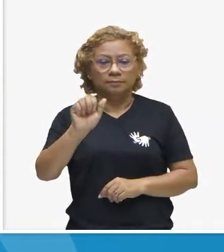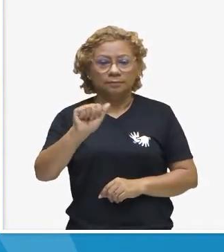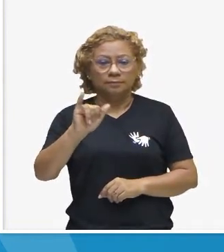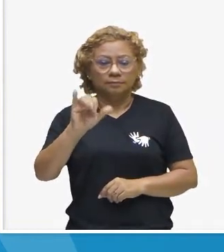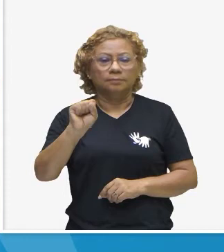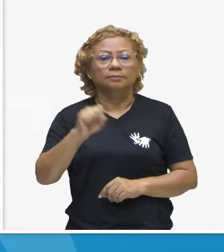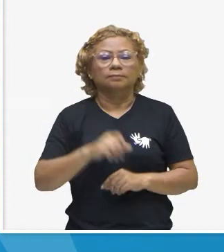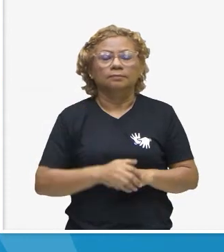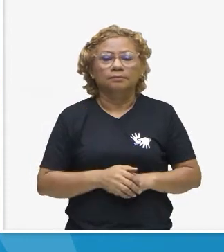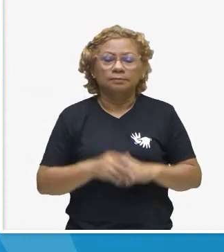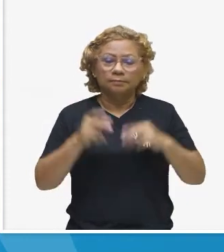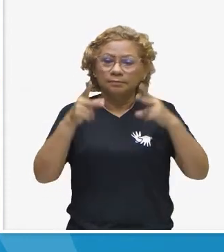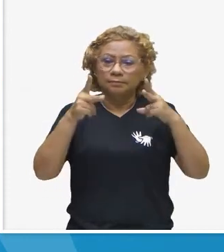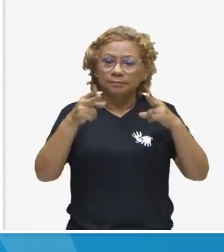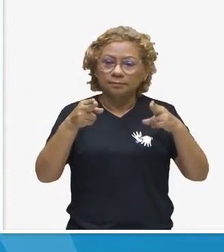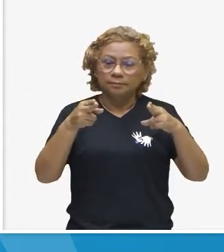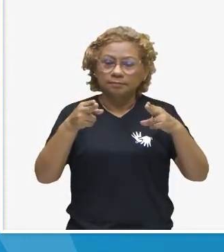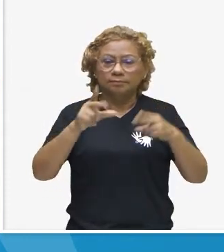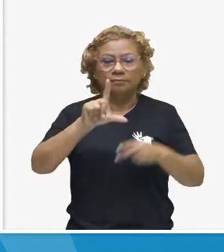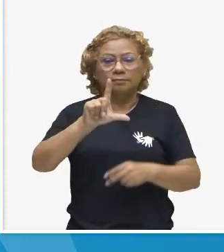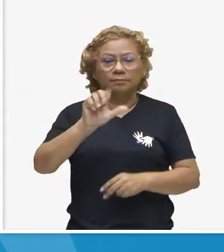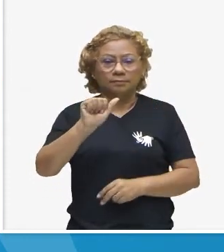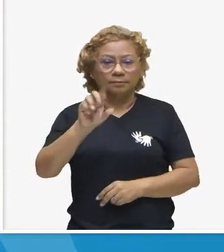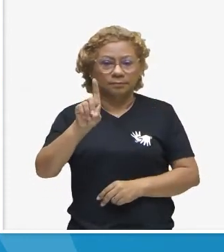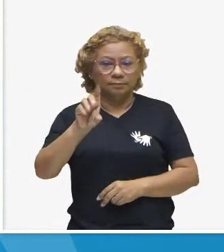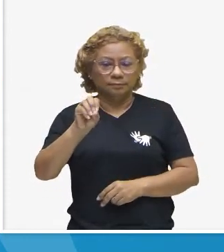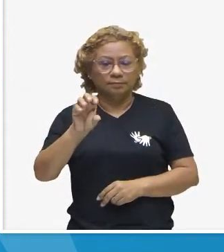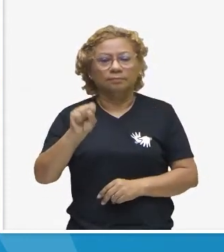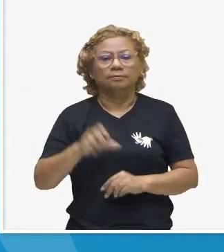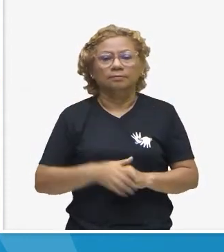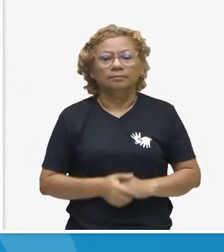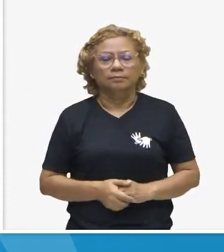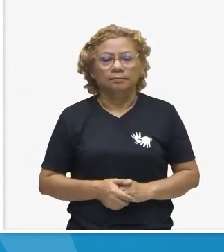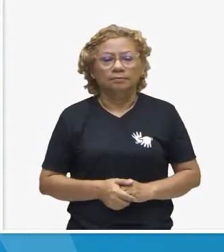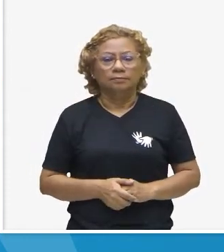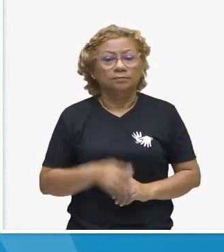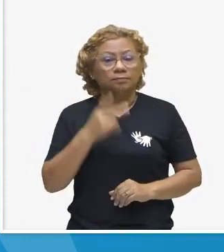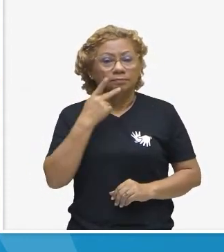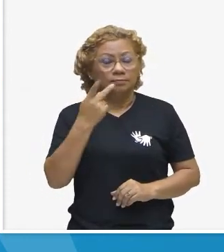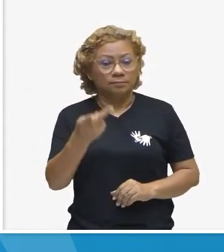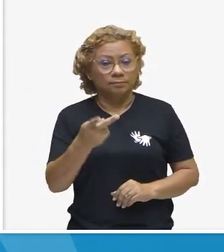do mesmo lado. Quando você fala externo,